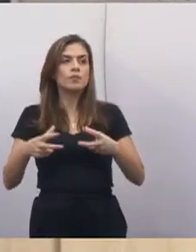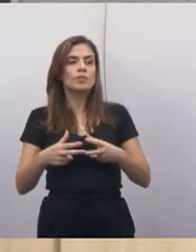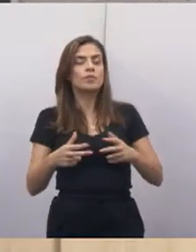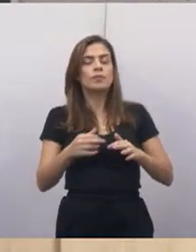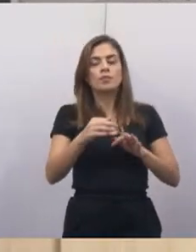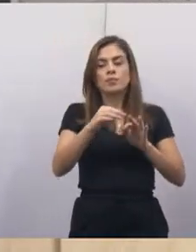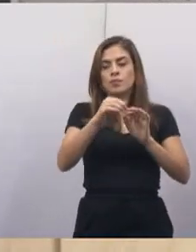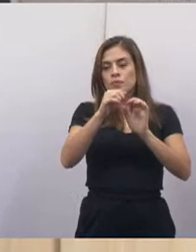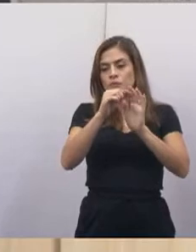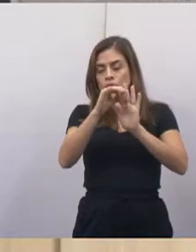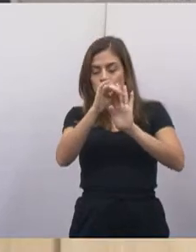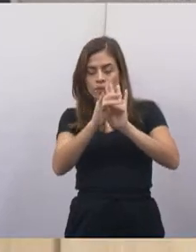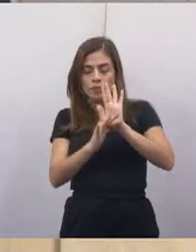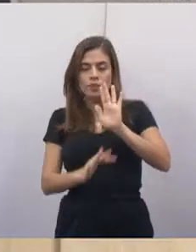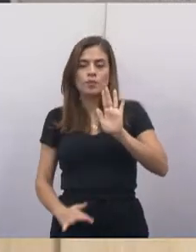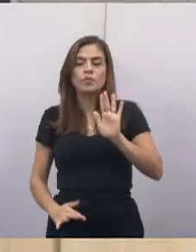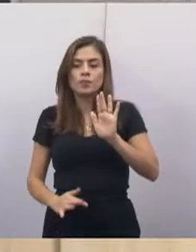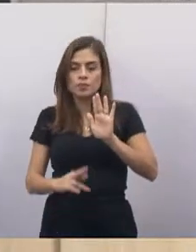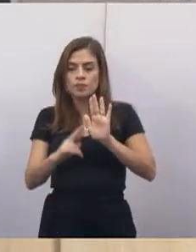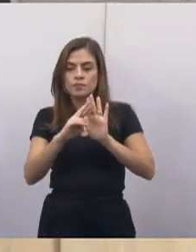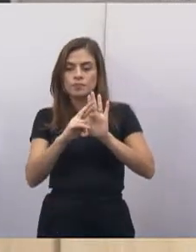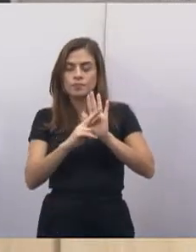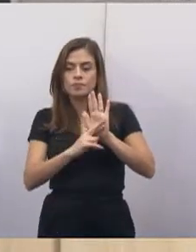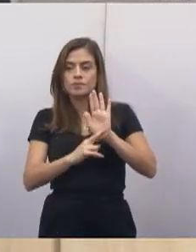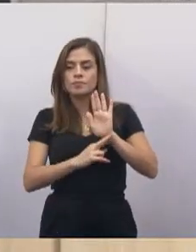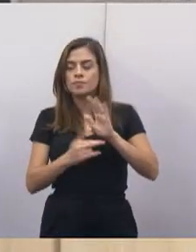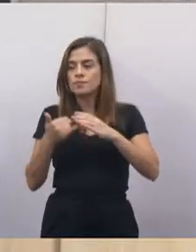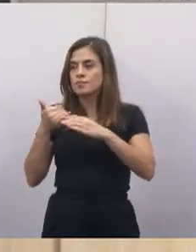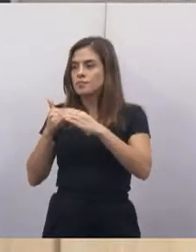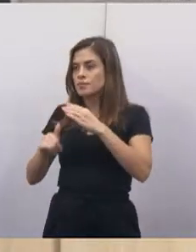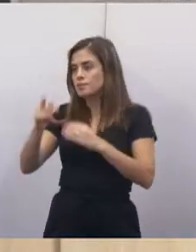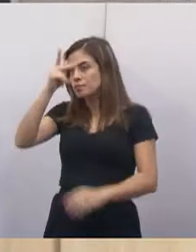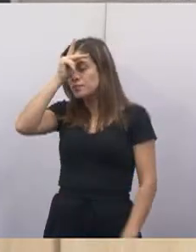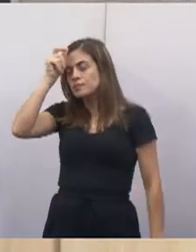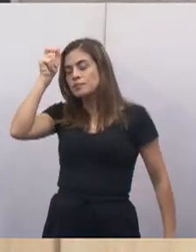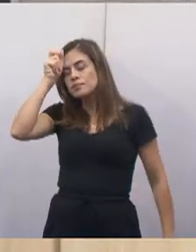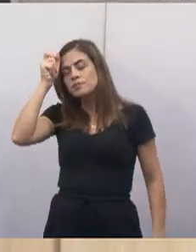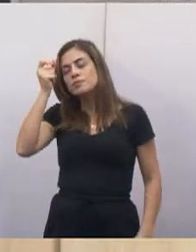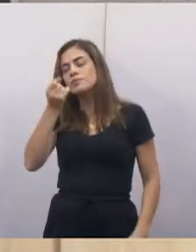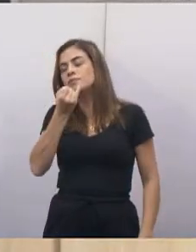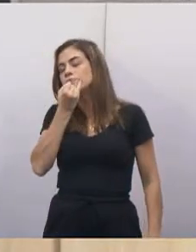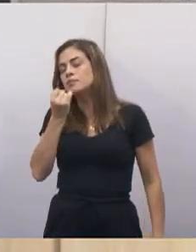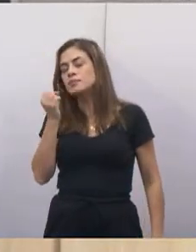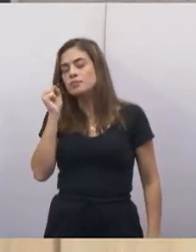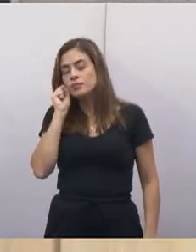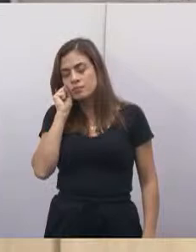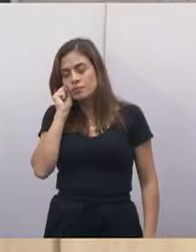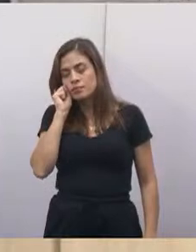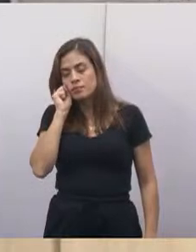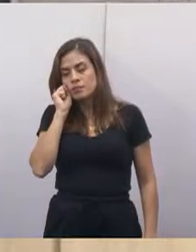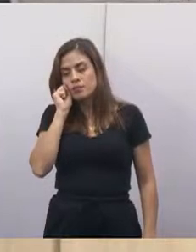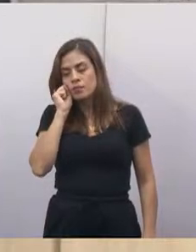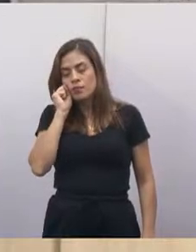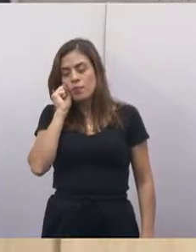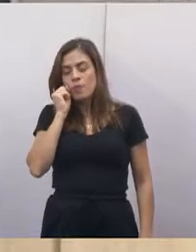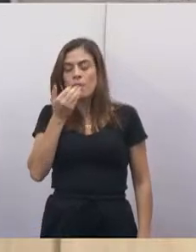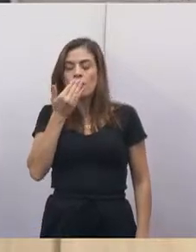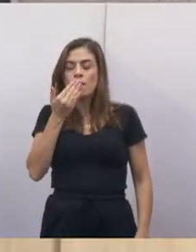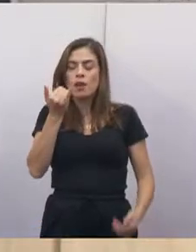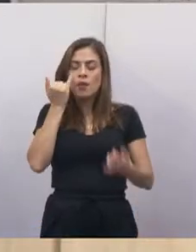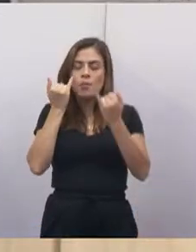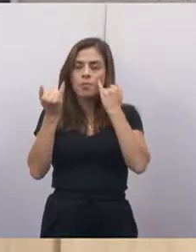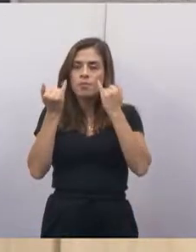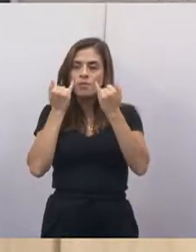cumpridas as formalidades regimentais, seja encaminhado ao senhor prefeito municipal de Jacareí o seguinte pedido